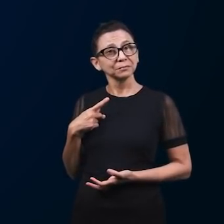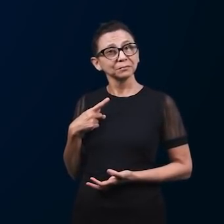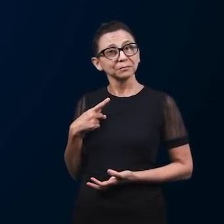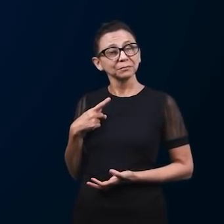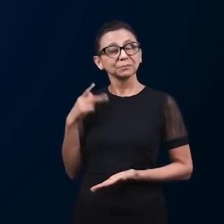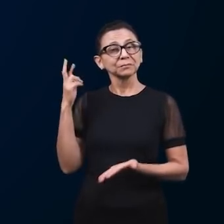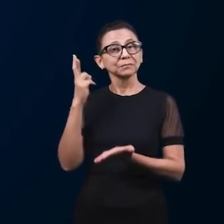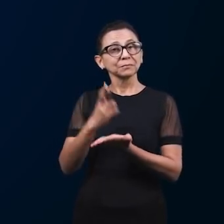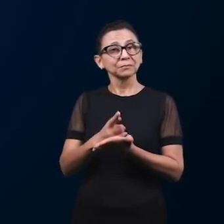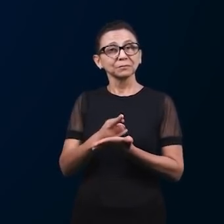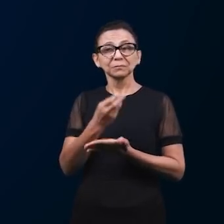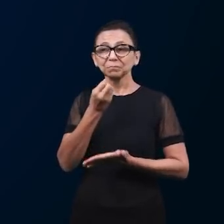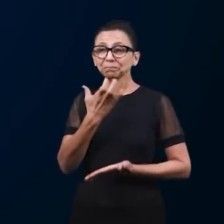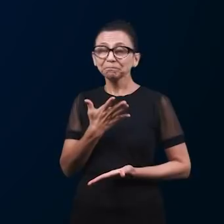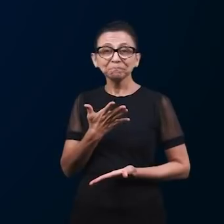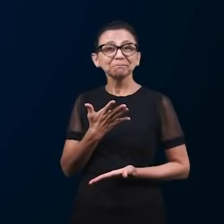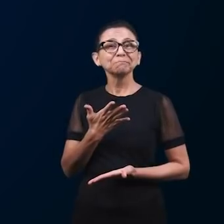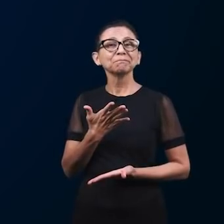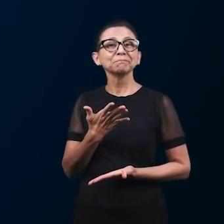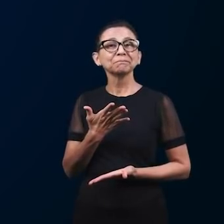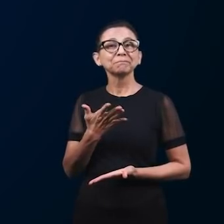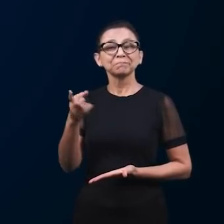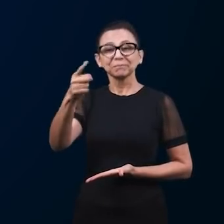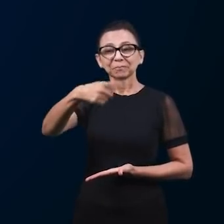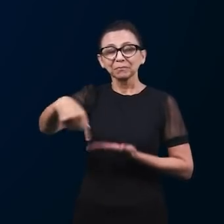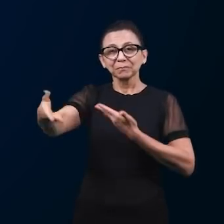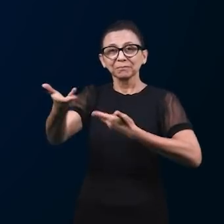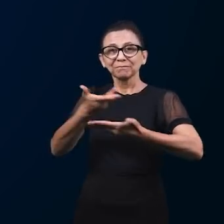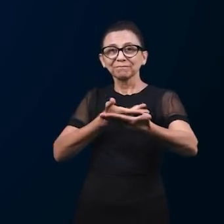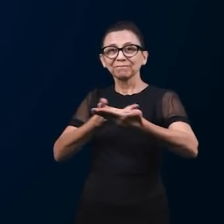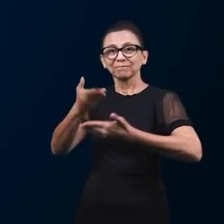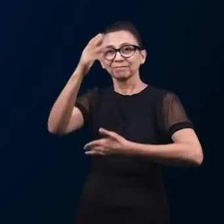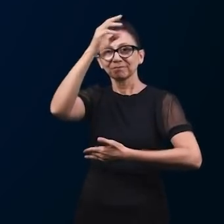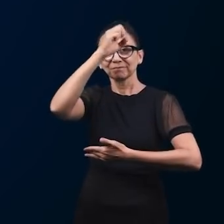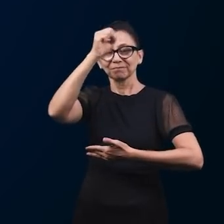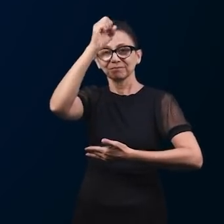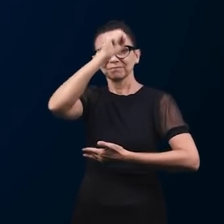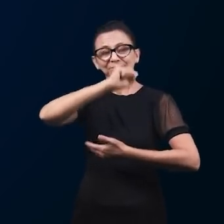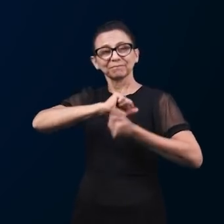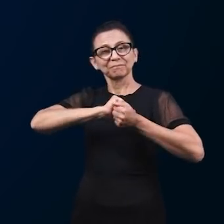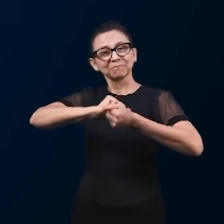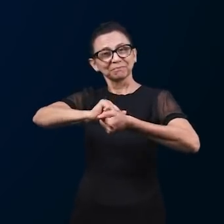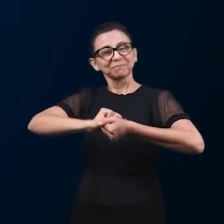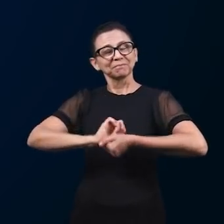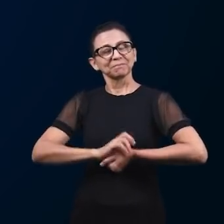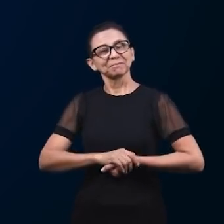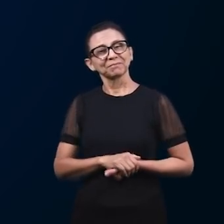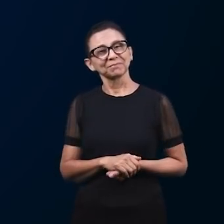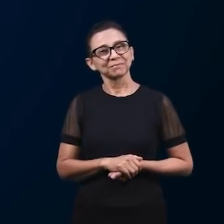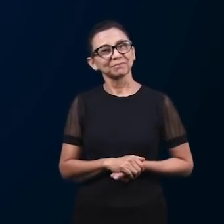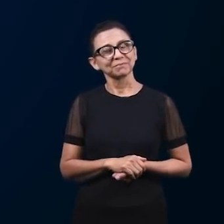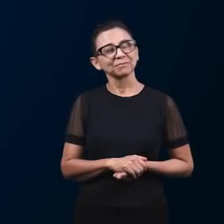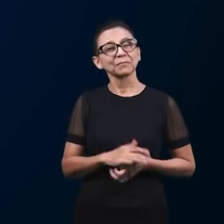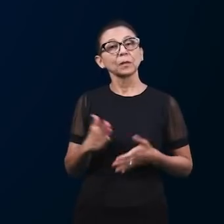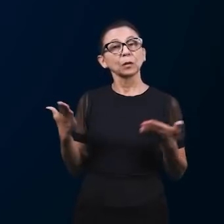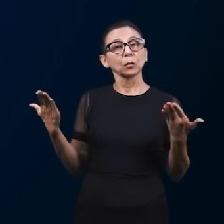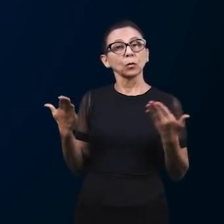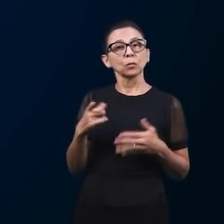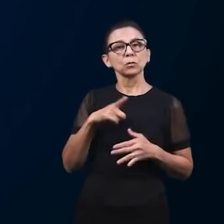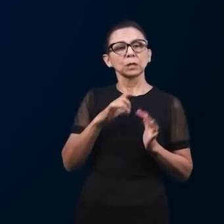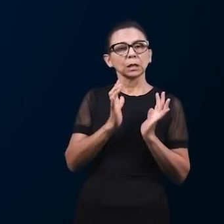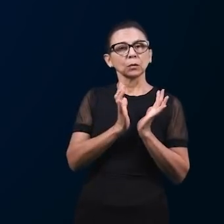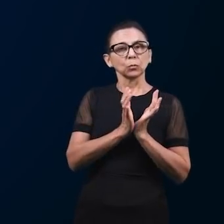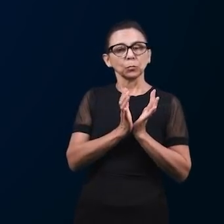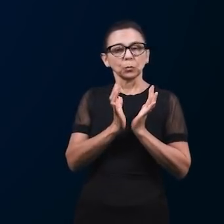com o conhecimento que o rebanho traz. E assim todos aprendem juntos. E o fato é que hoje nós